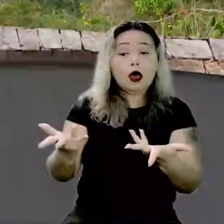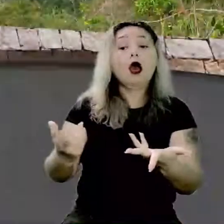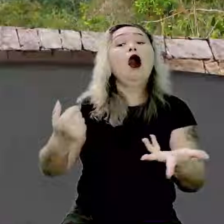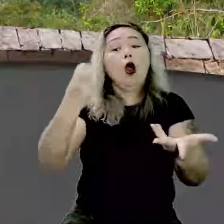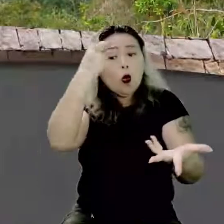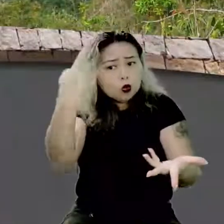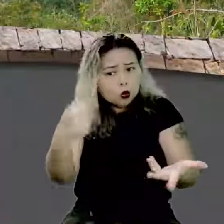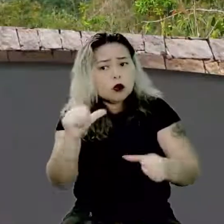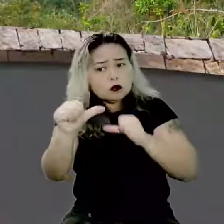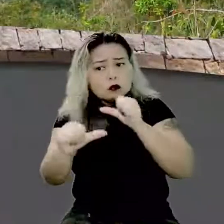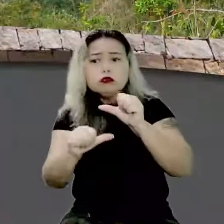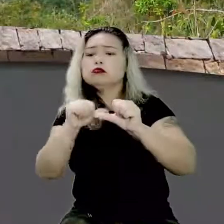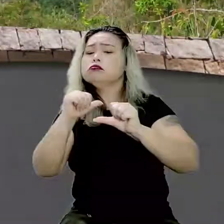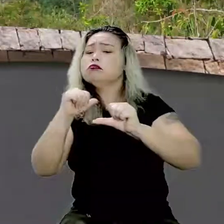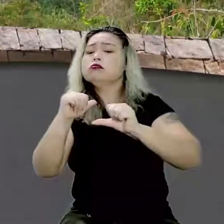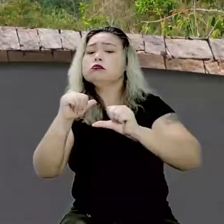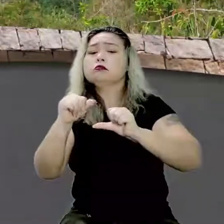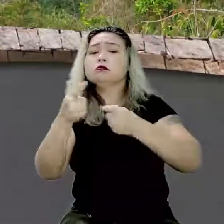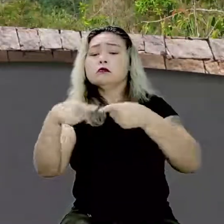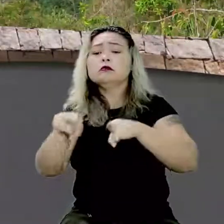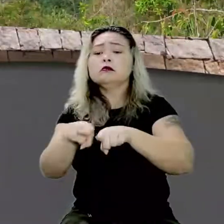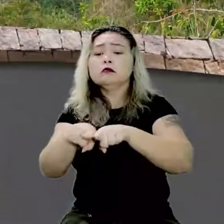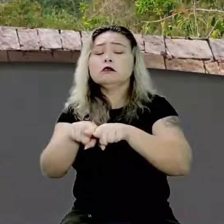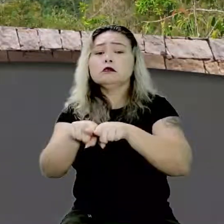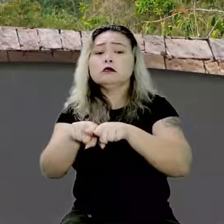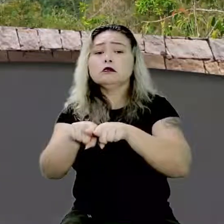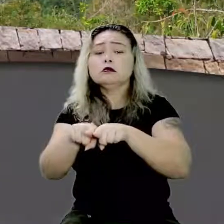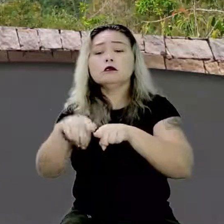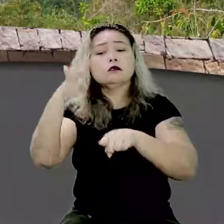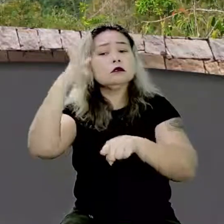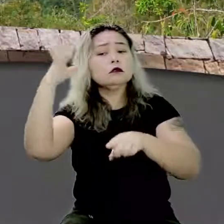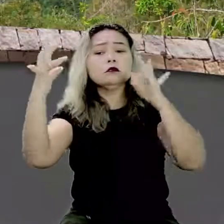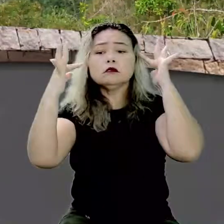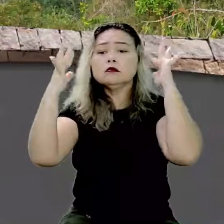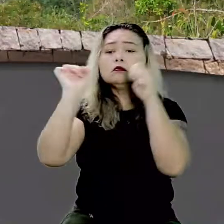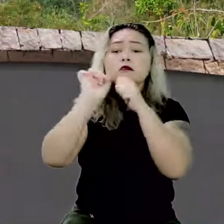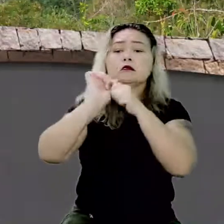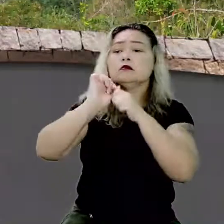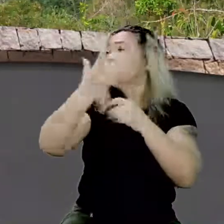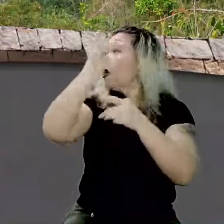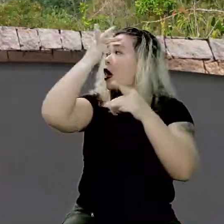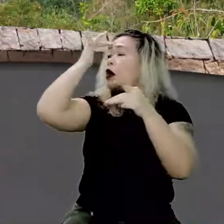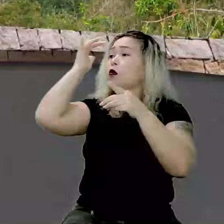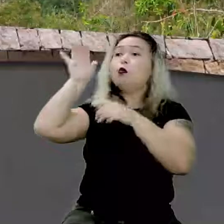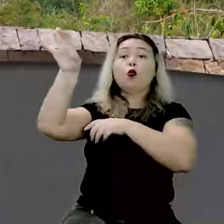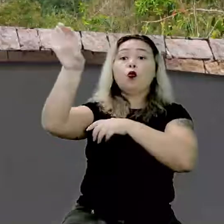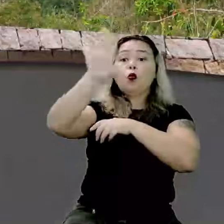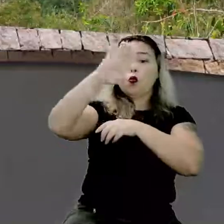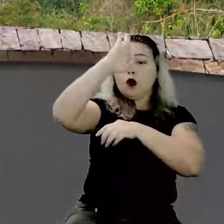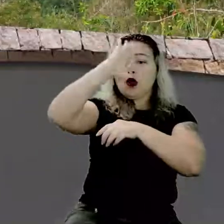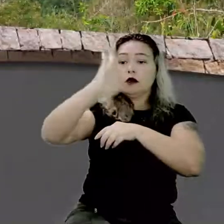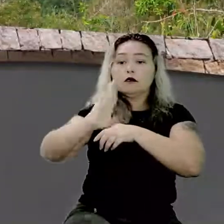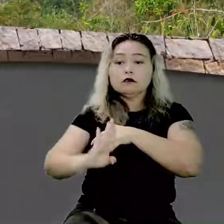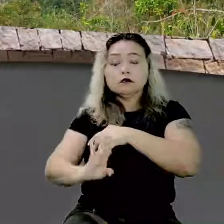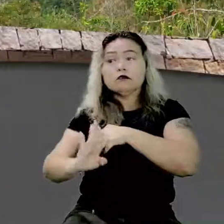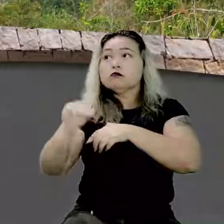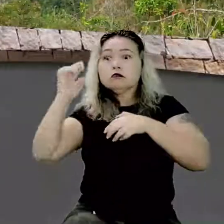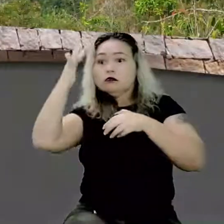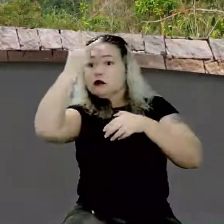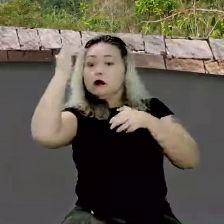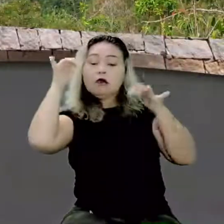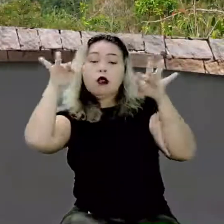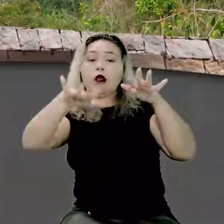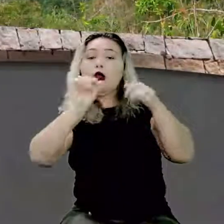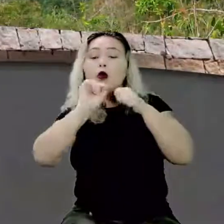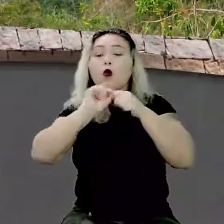cultura mudou. Sim, a cultura mudou. Imagina, vinha pessoas de todos os lugares do Brasil.